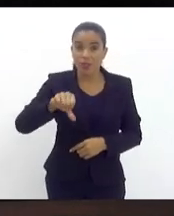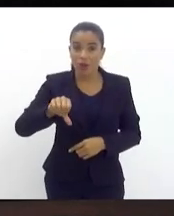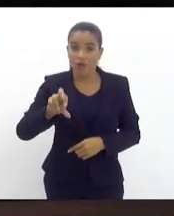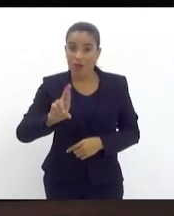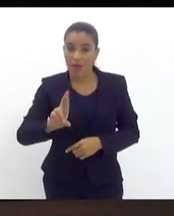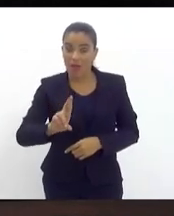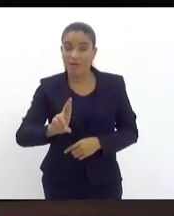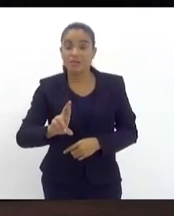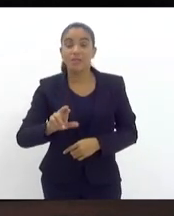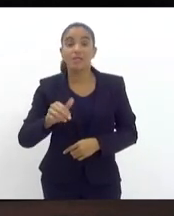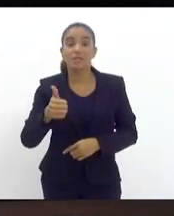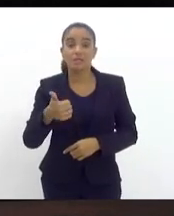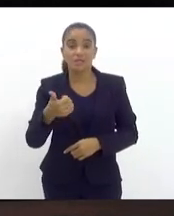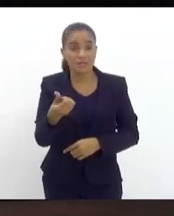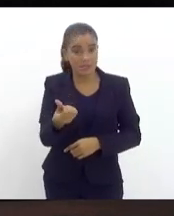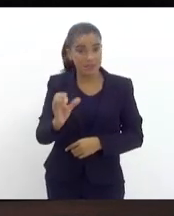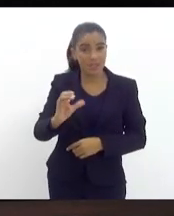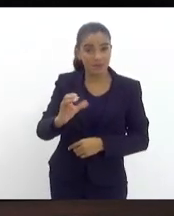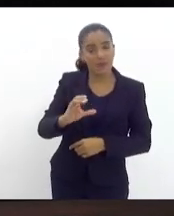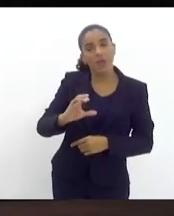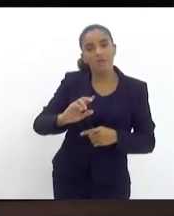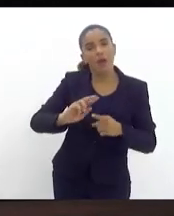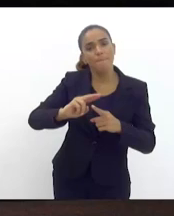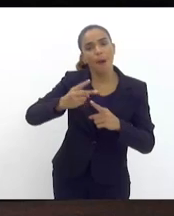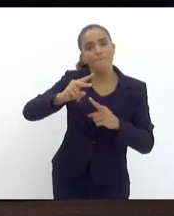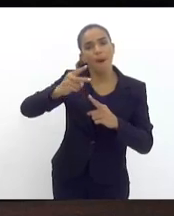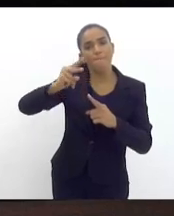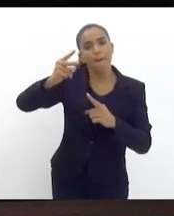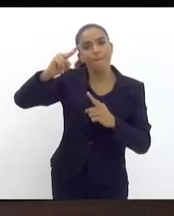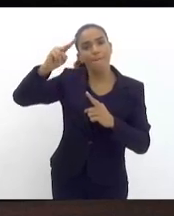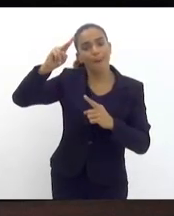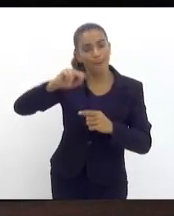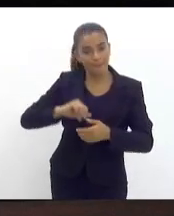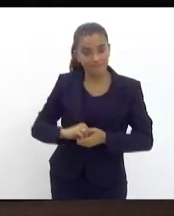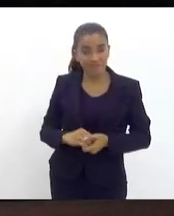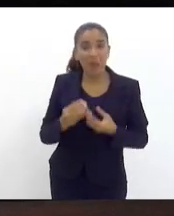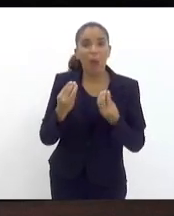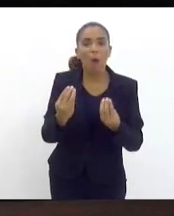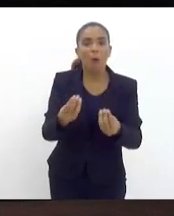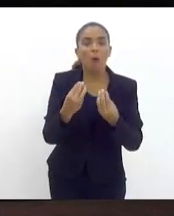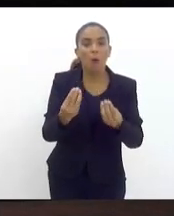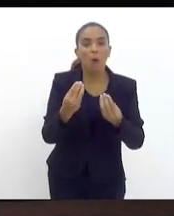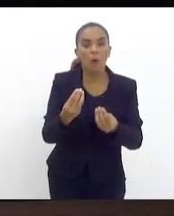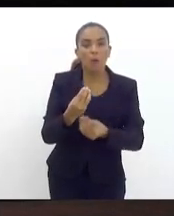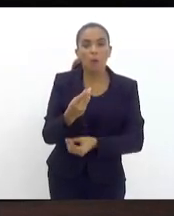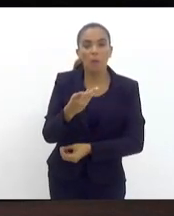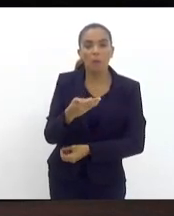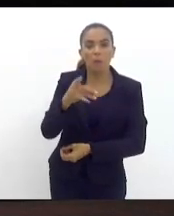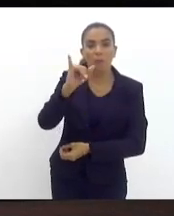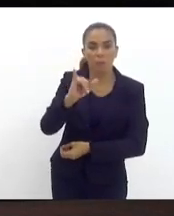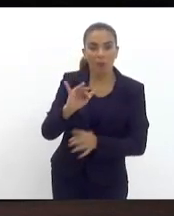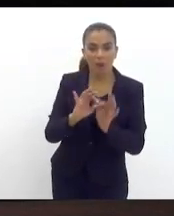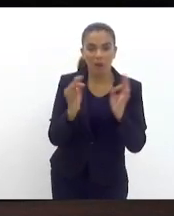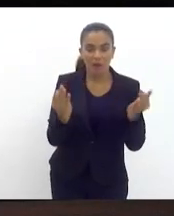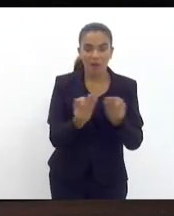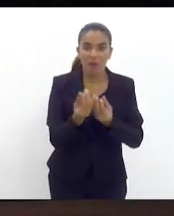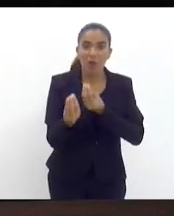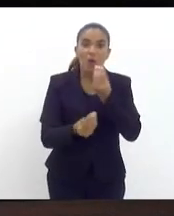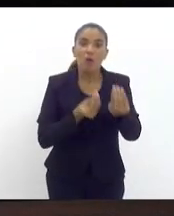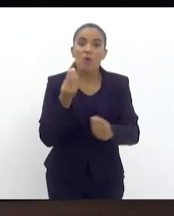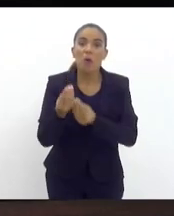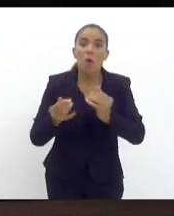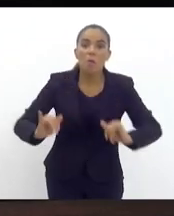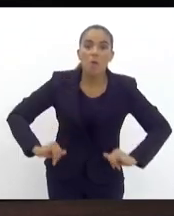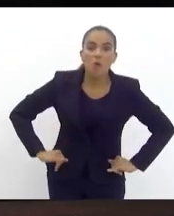969,16 centavos e sucessivamente aumentando como é que um pai de família como é que um